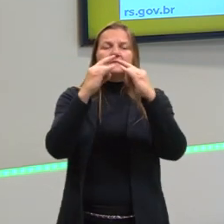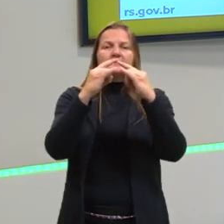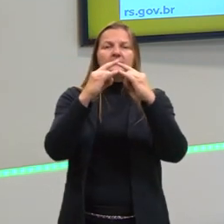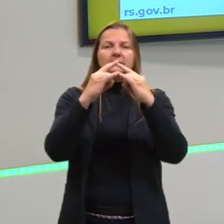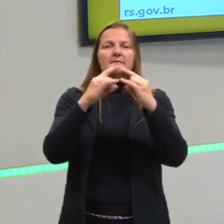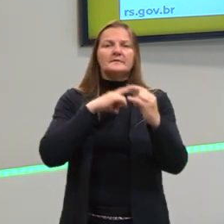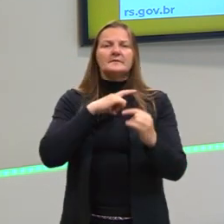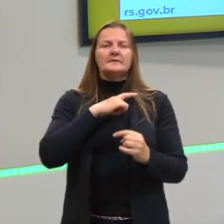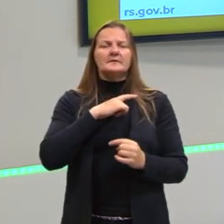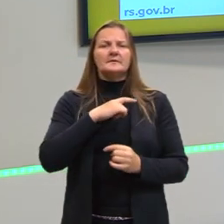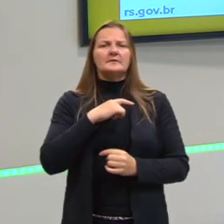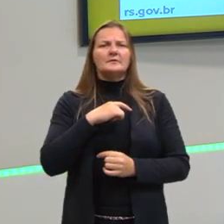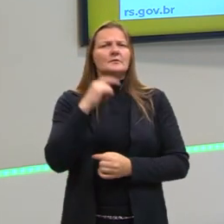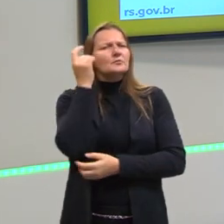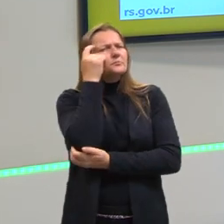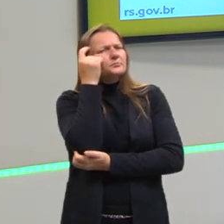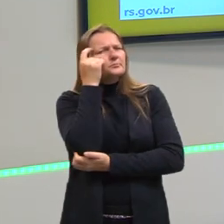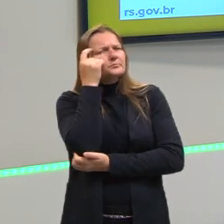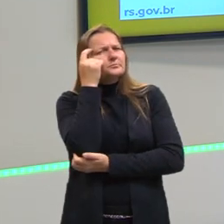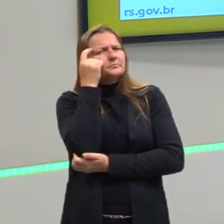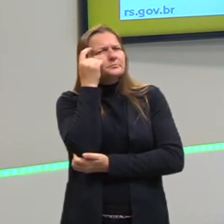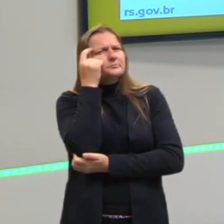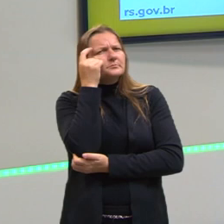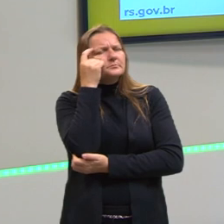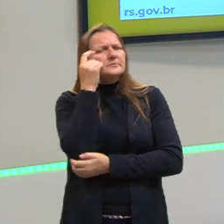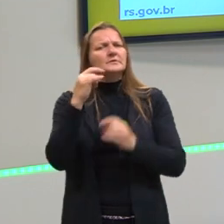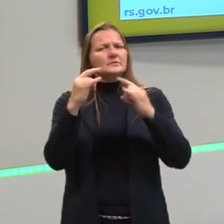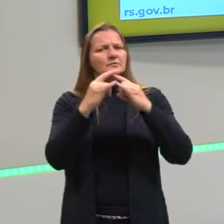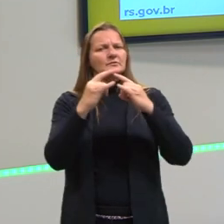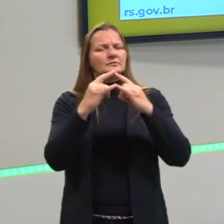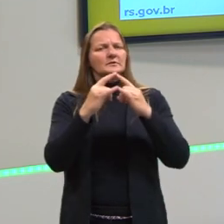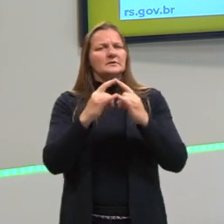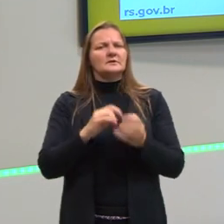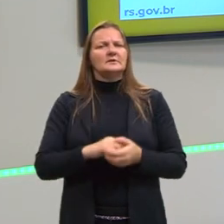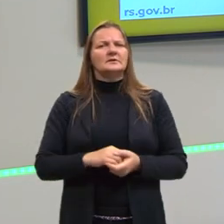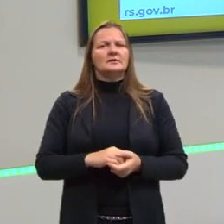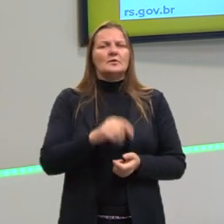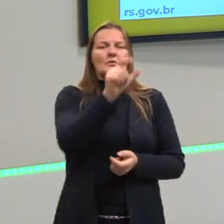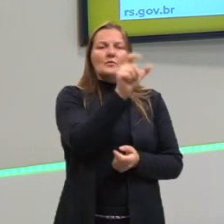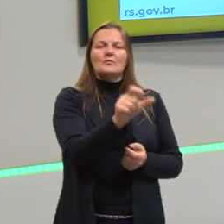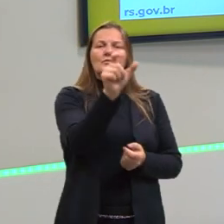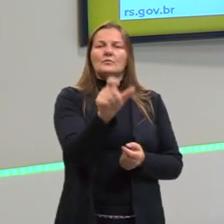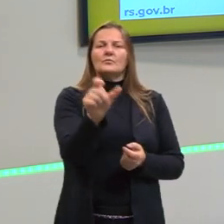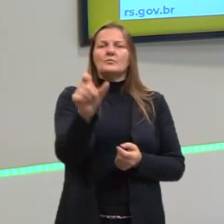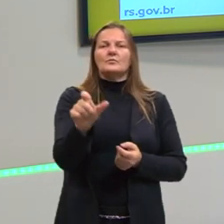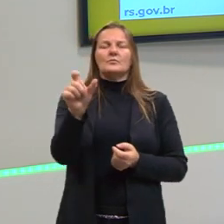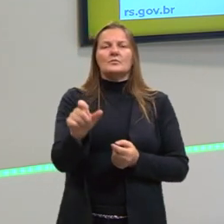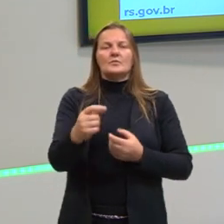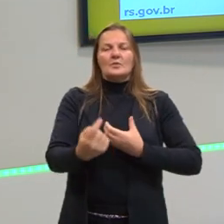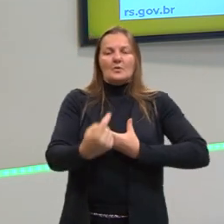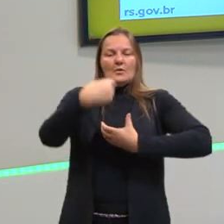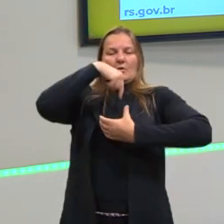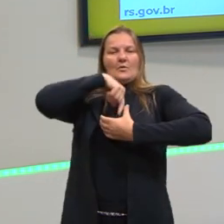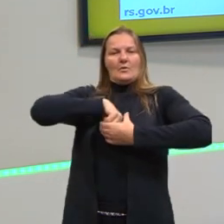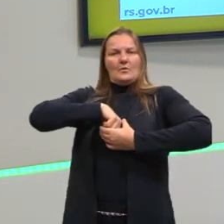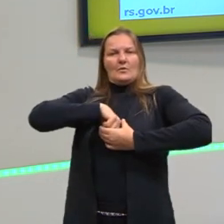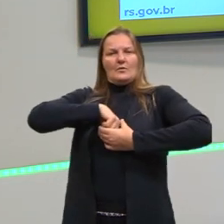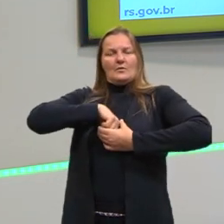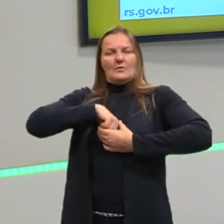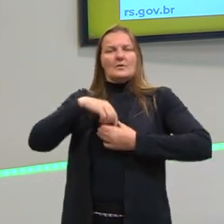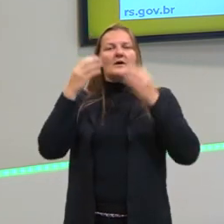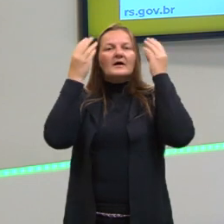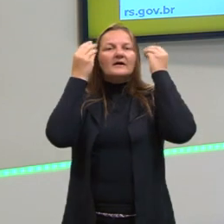é exatamente o que eu penso Era essas as instituições é exatamente a representação da minha subjetividade por